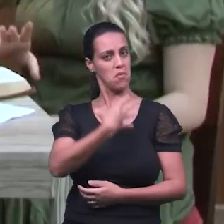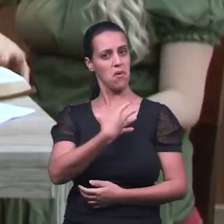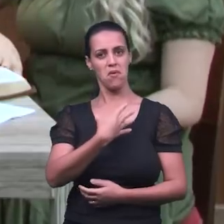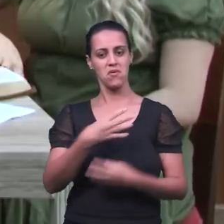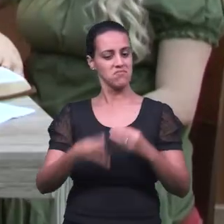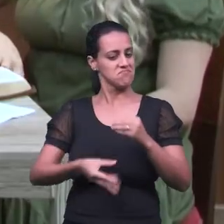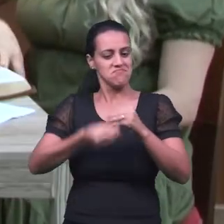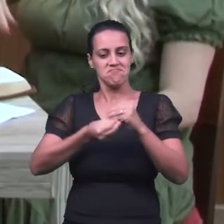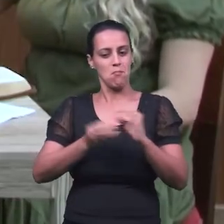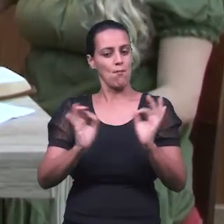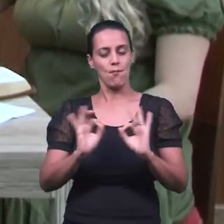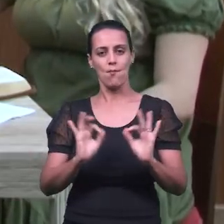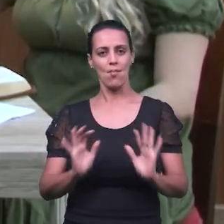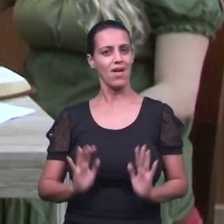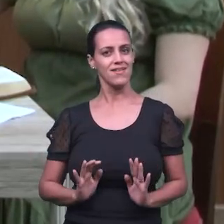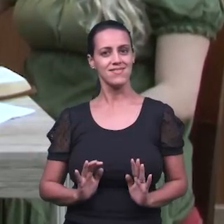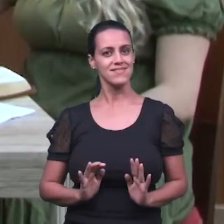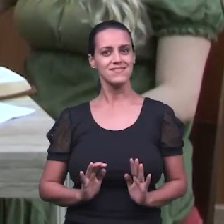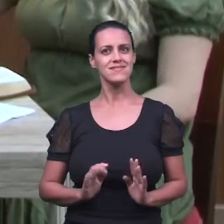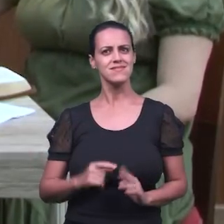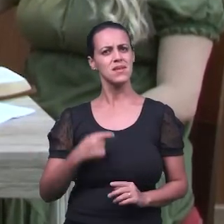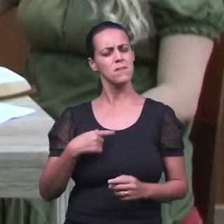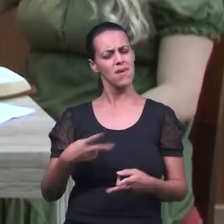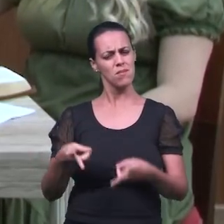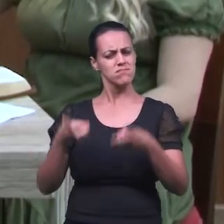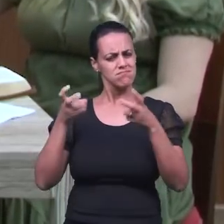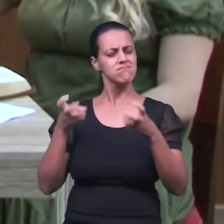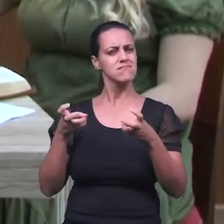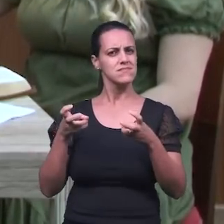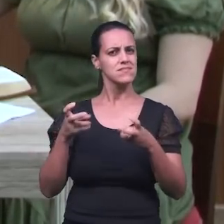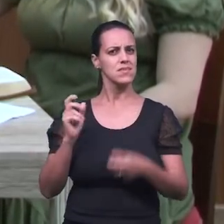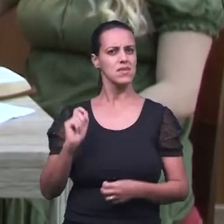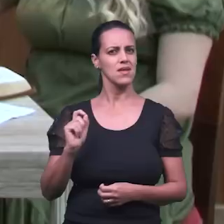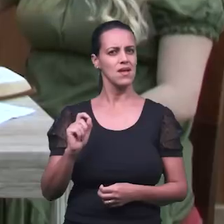tenho nada a acrescentar. O que eu identifiquei, né,